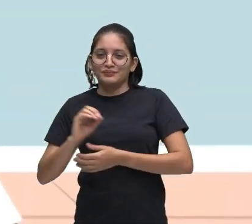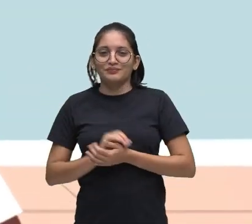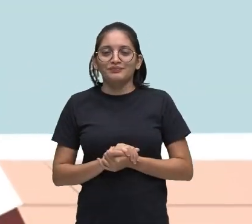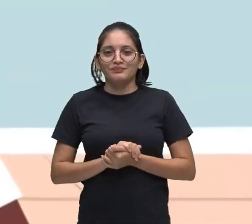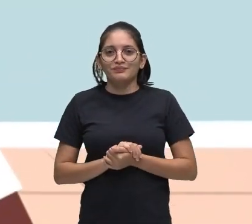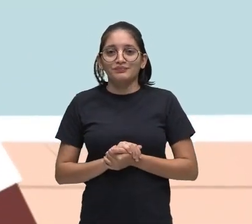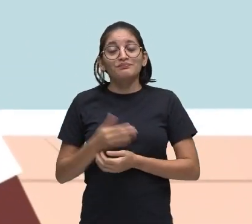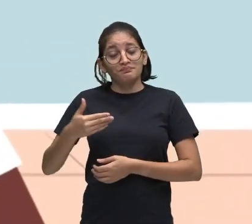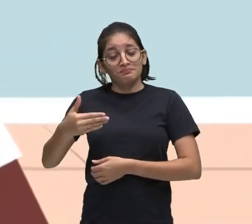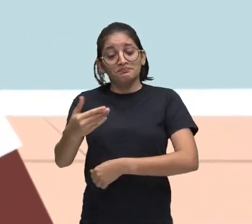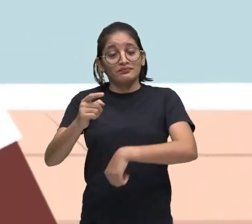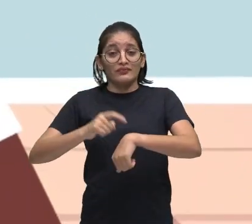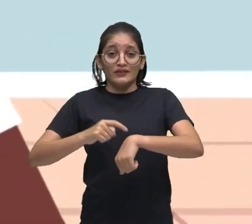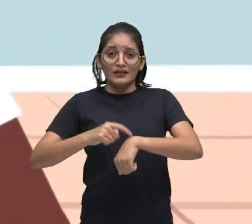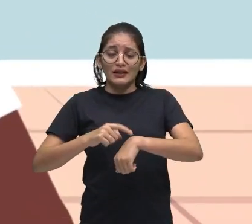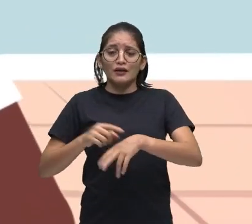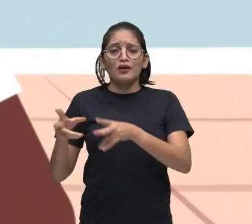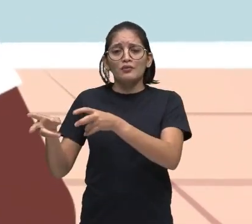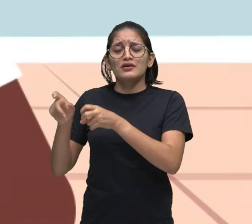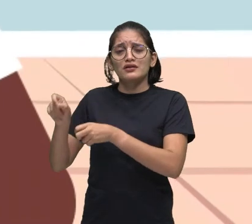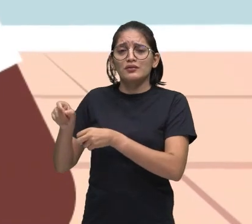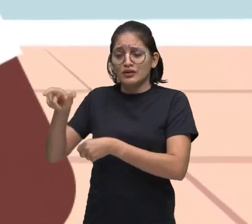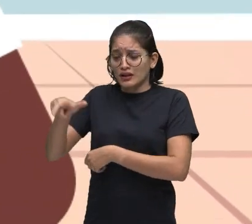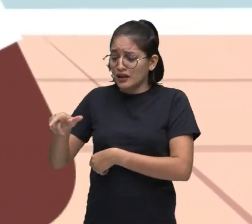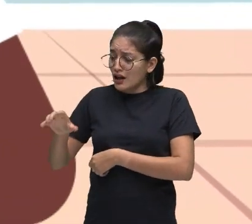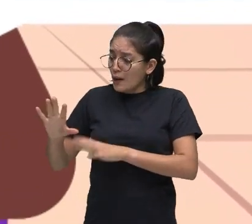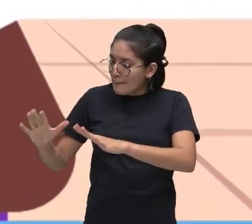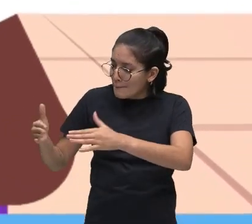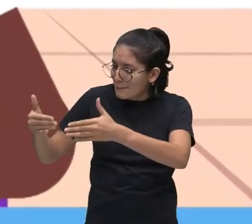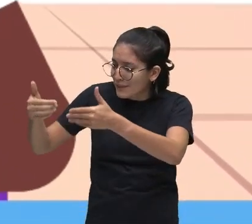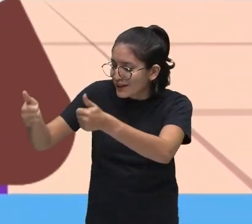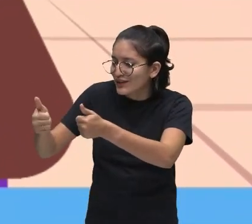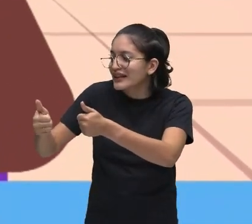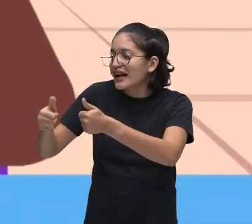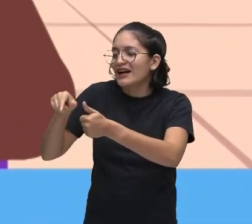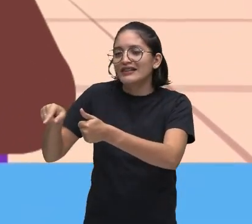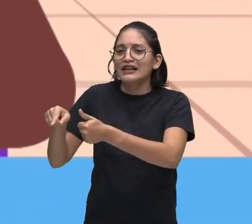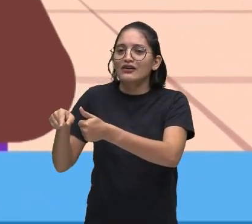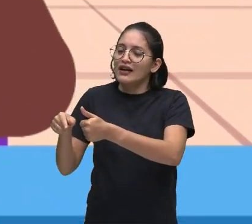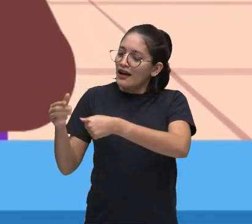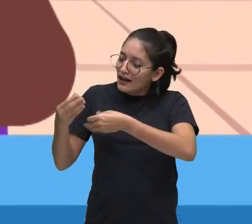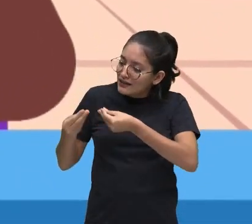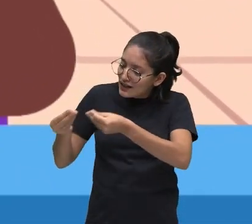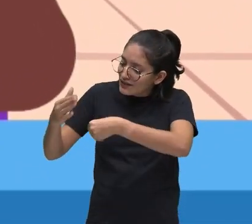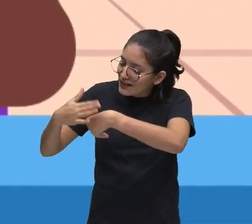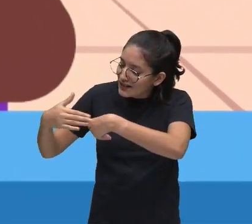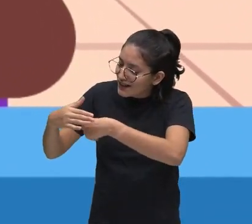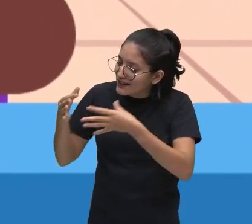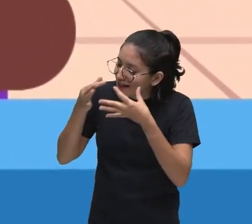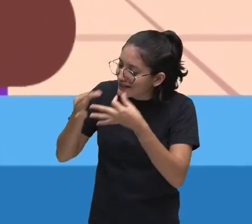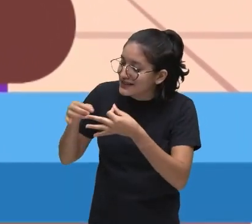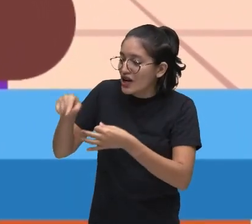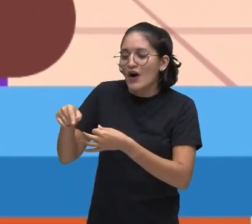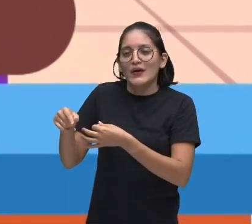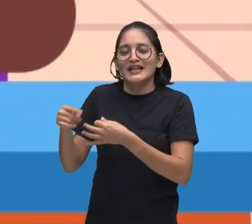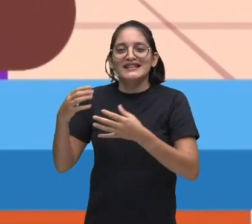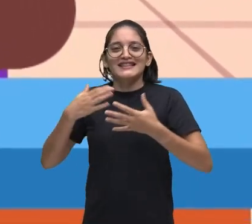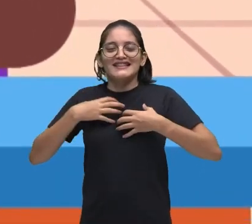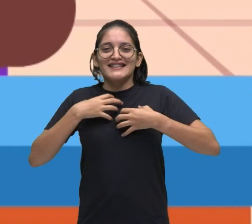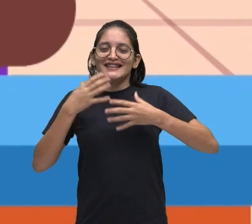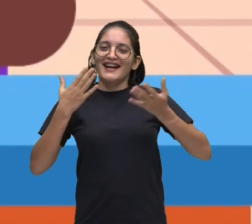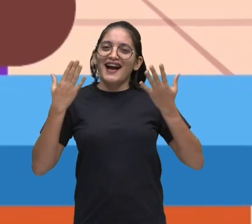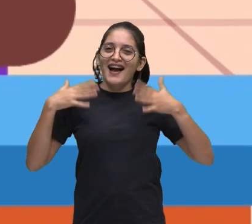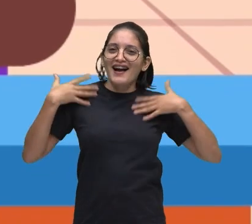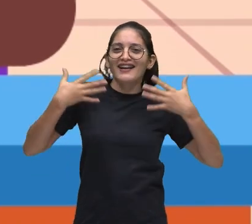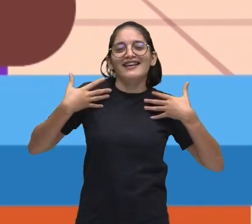Com o passar do tempo, ela notou que o rapaz só melhorava, e quanto mais ela lhe dava carinho e atenção, mais ele se animava.